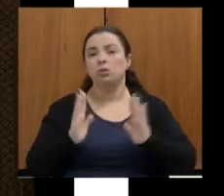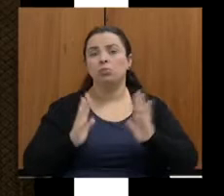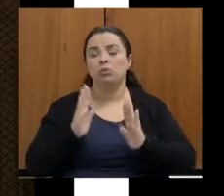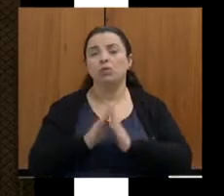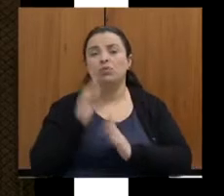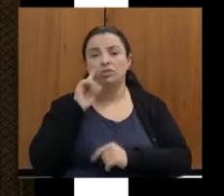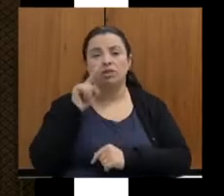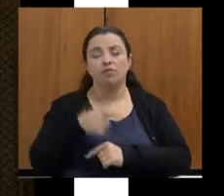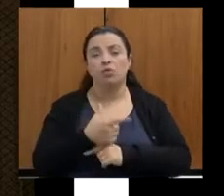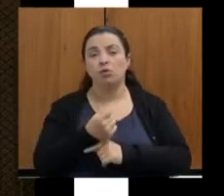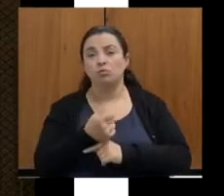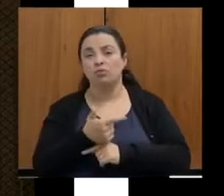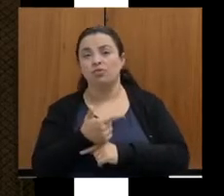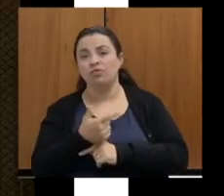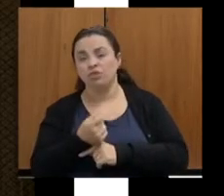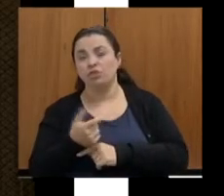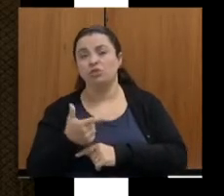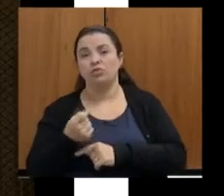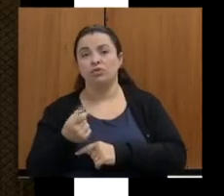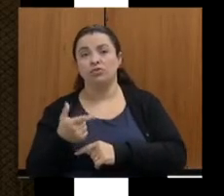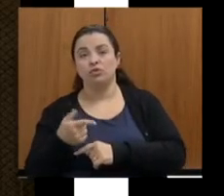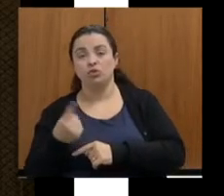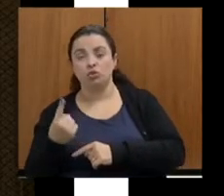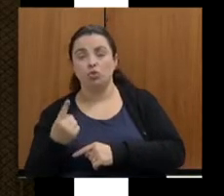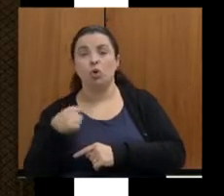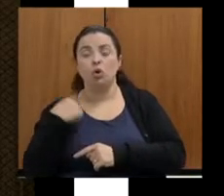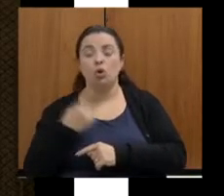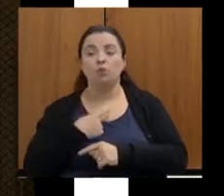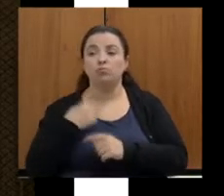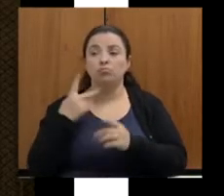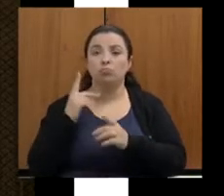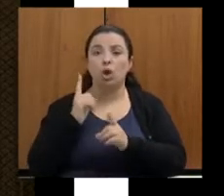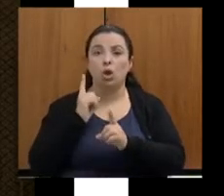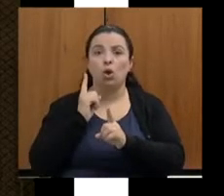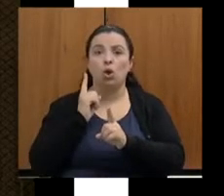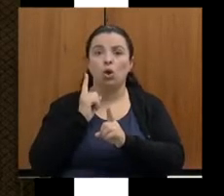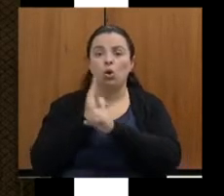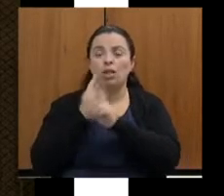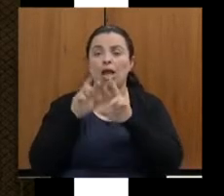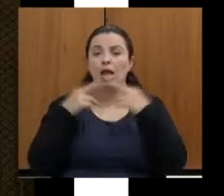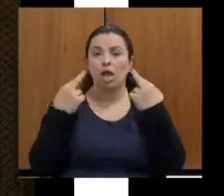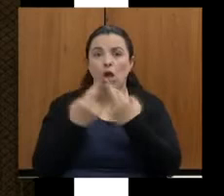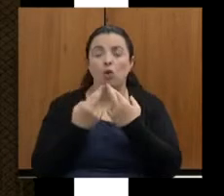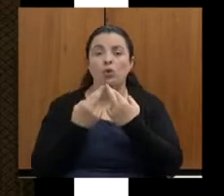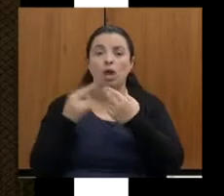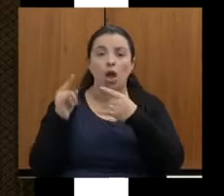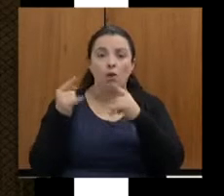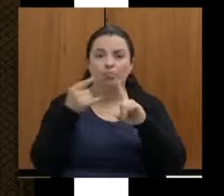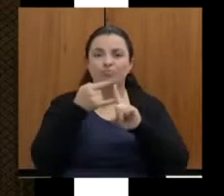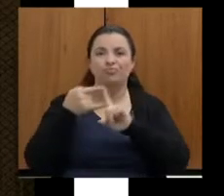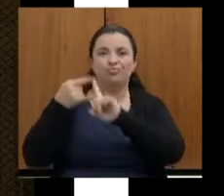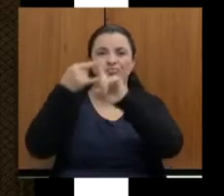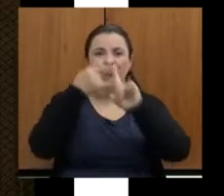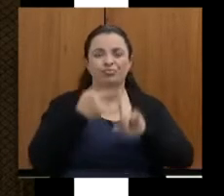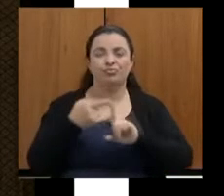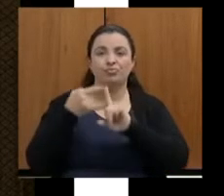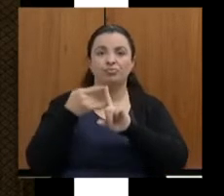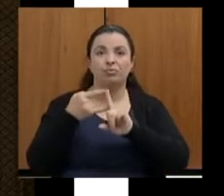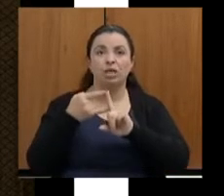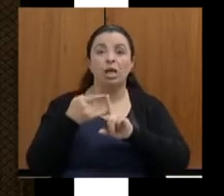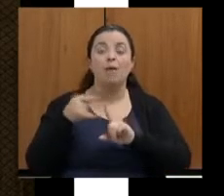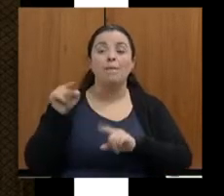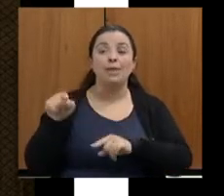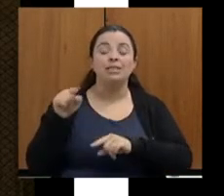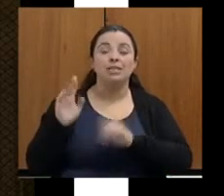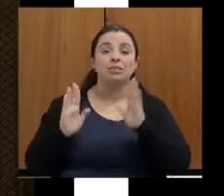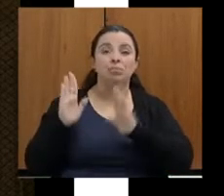2013 21 a gente se reunir virtualmente com povo né todo mundo lá na câmera Zinha e nesse tempo a renova tava no